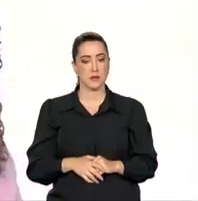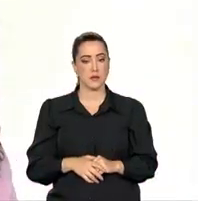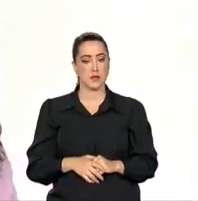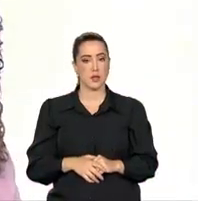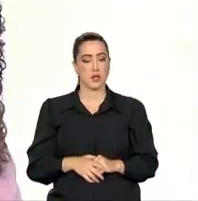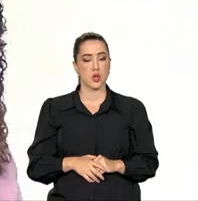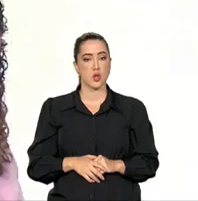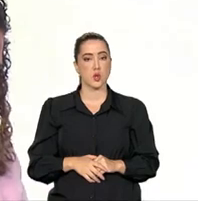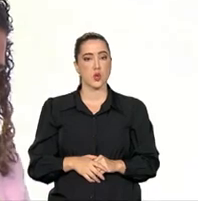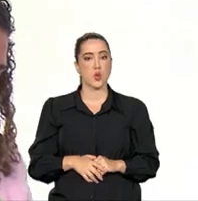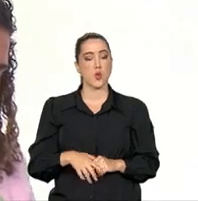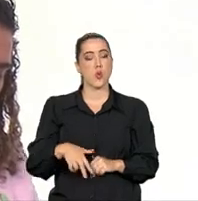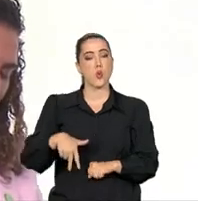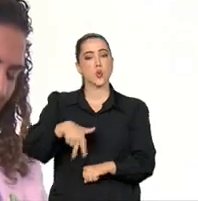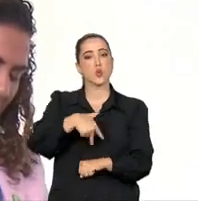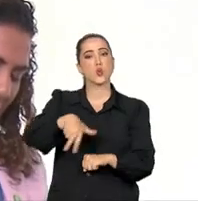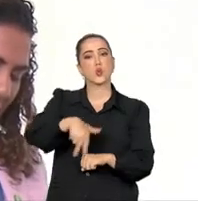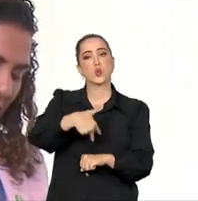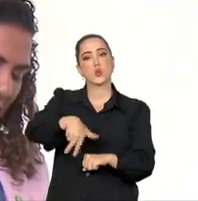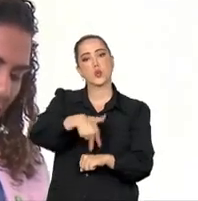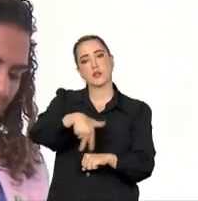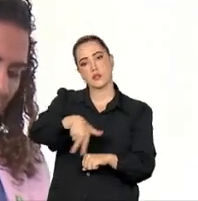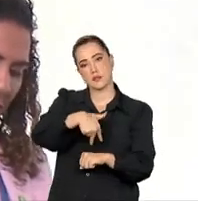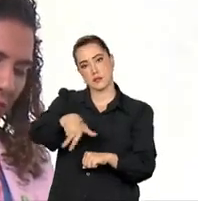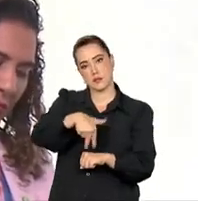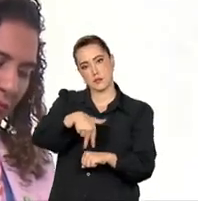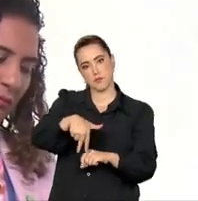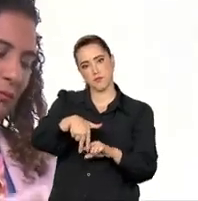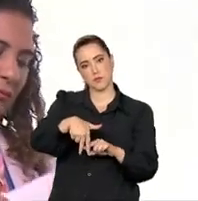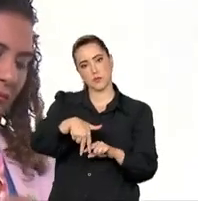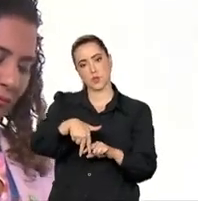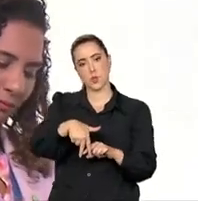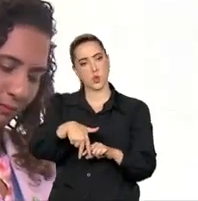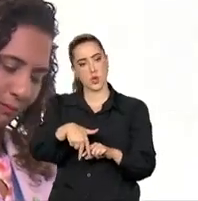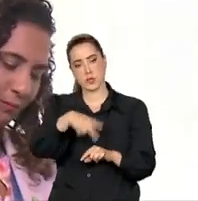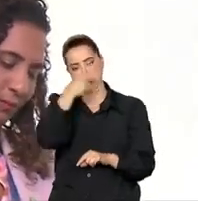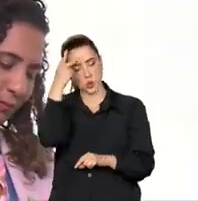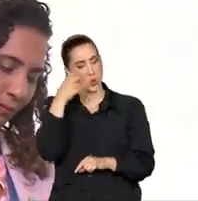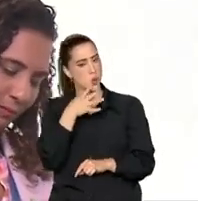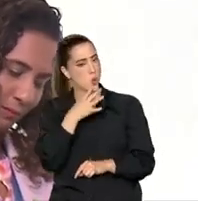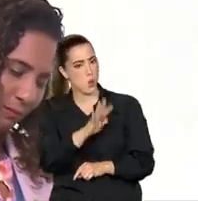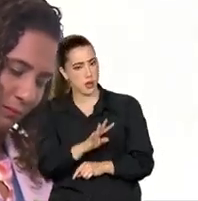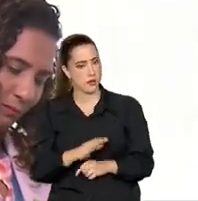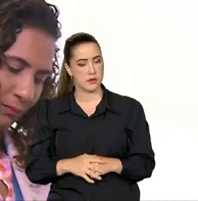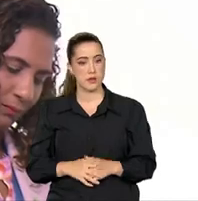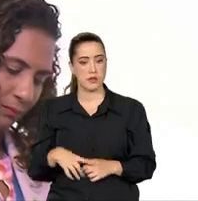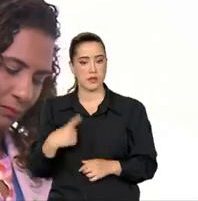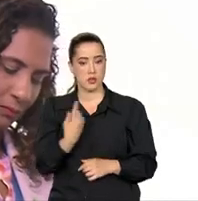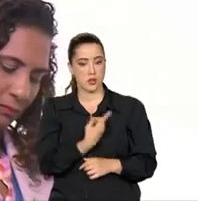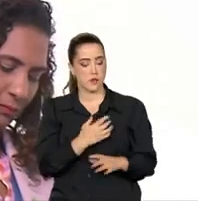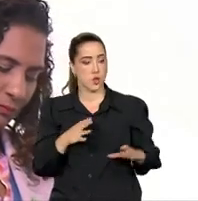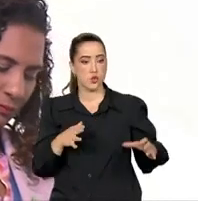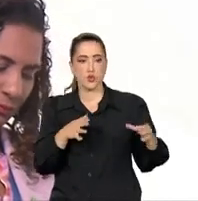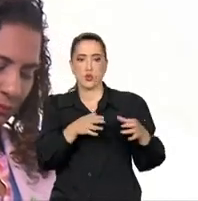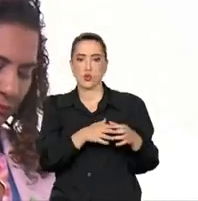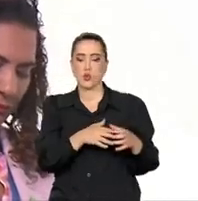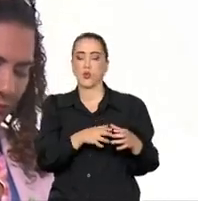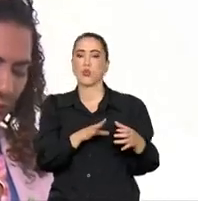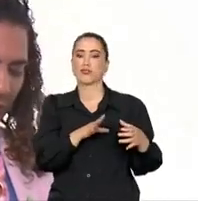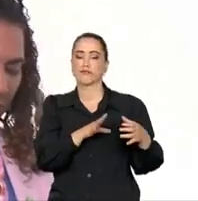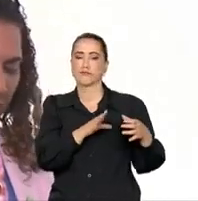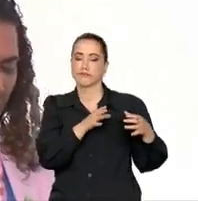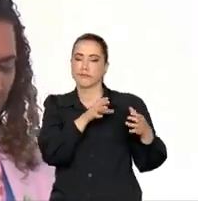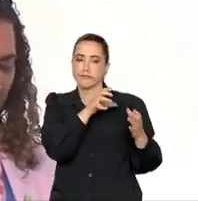o Sistema Único da Assistência Social, ainda é pouco conhecido. Nós estamos falando de uma rede que